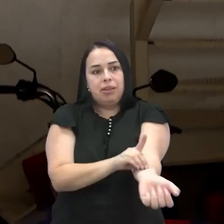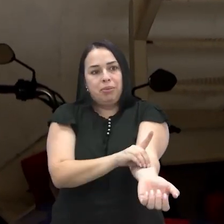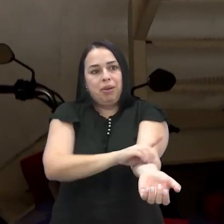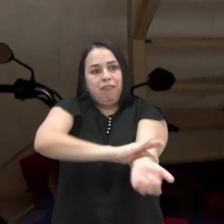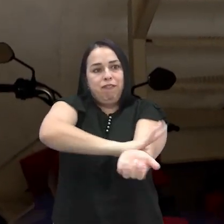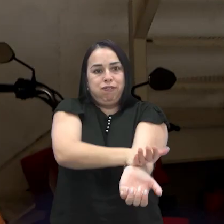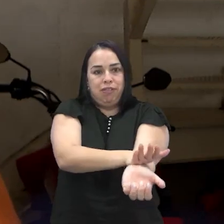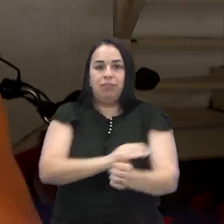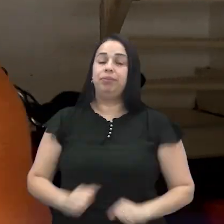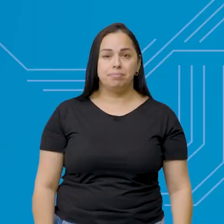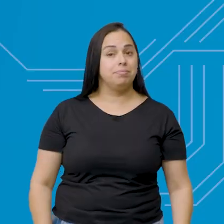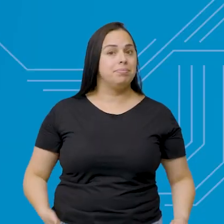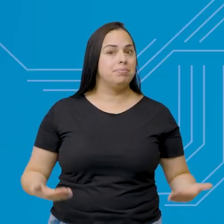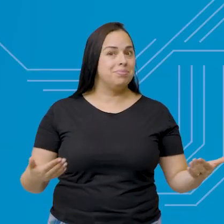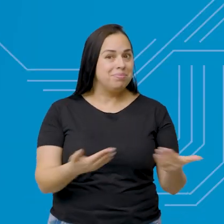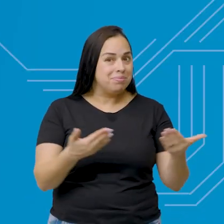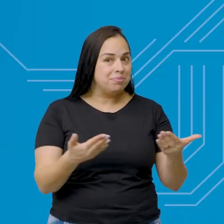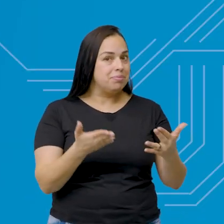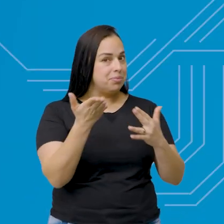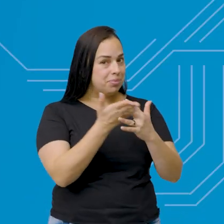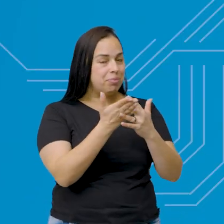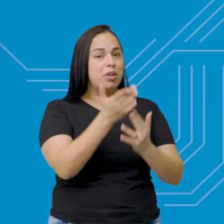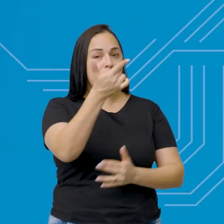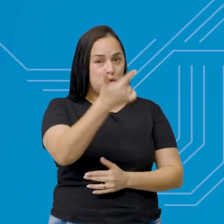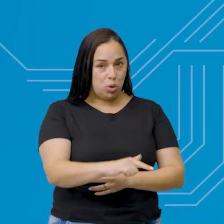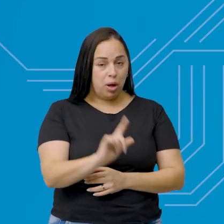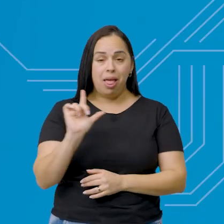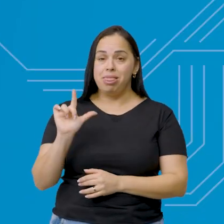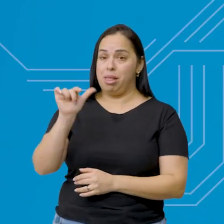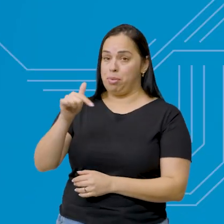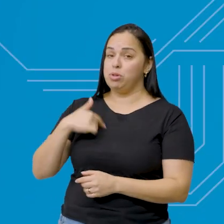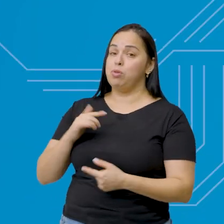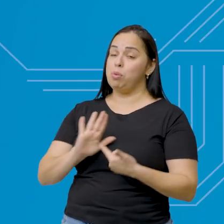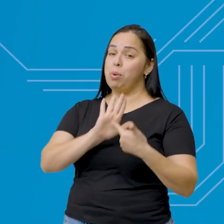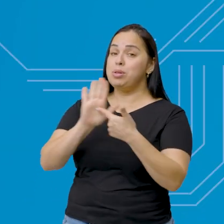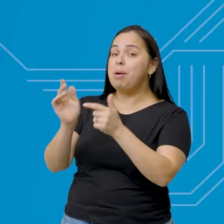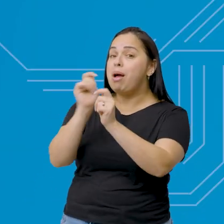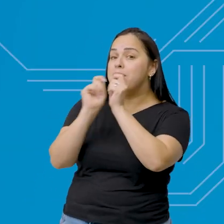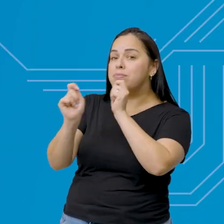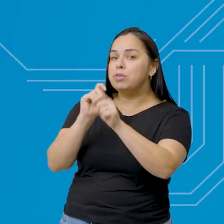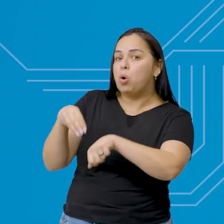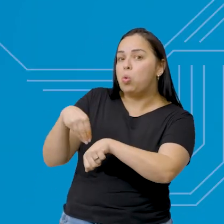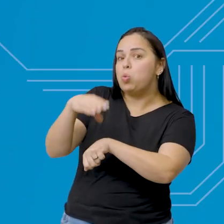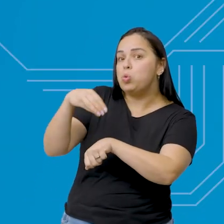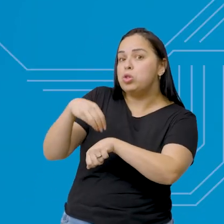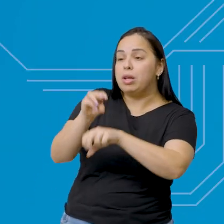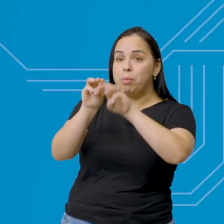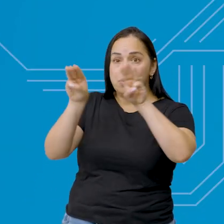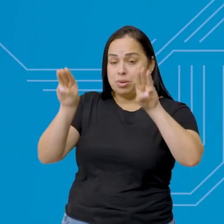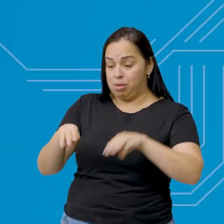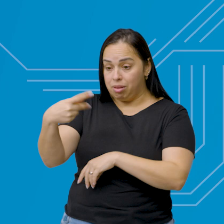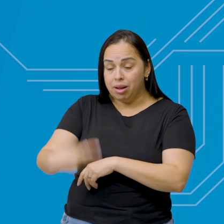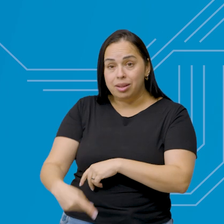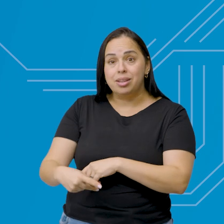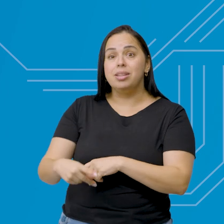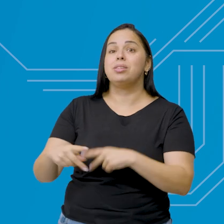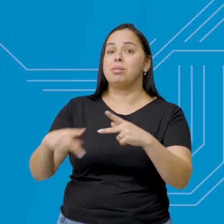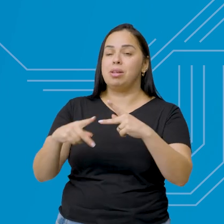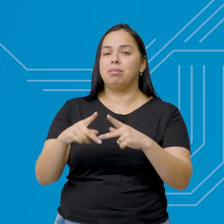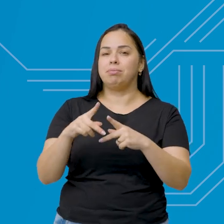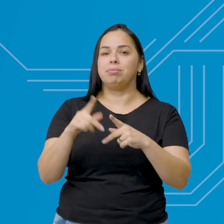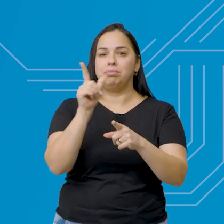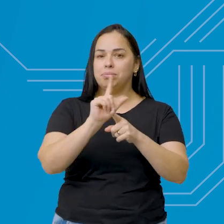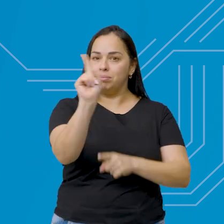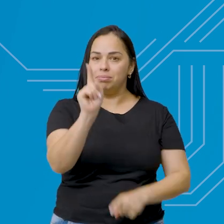mosquito. Vamos para mais um intervalo e no próximo bloco eu te mostro uma reportagem com dicas de museus aqui da nossa